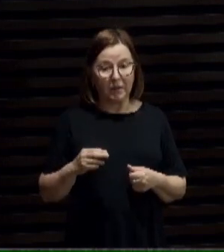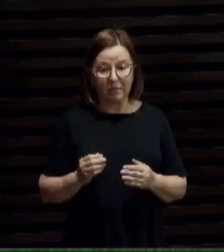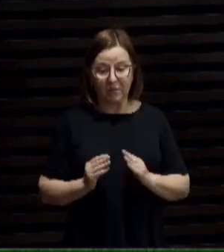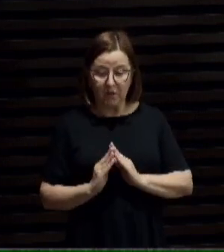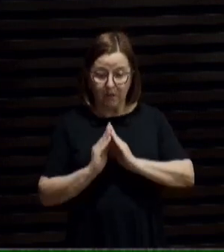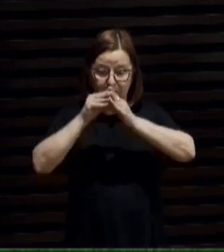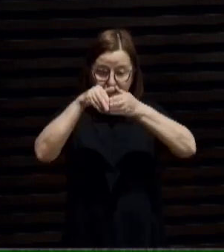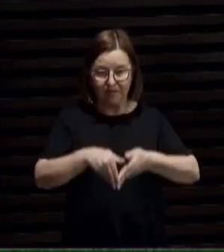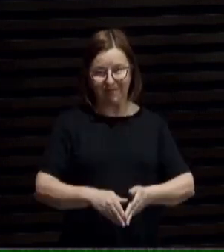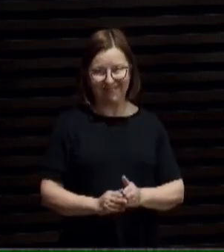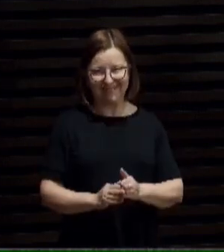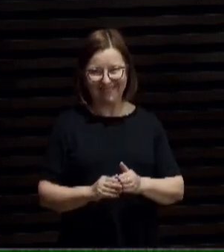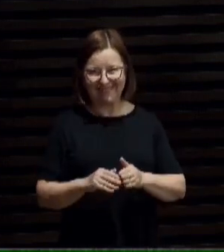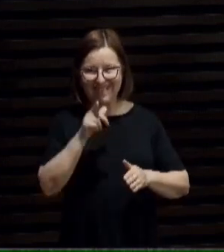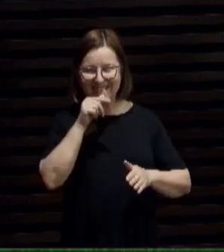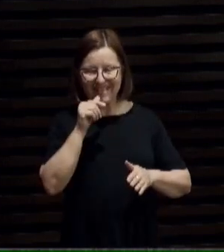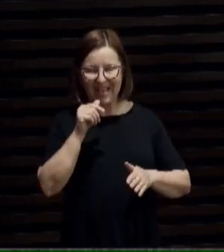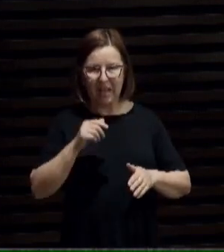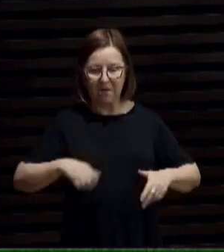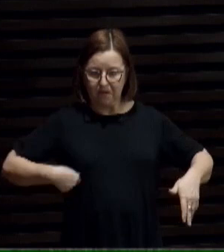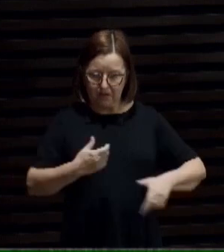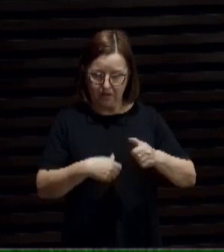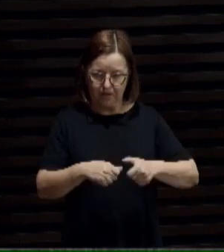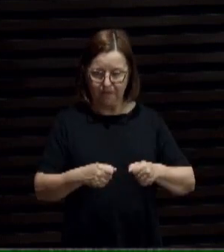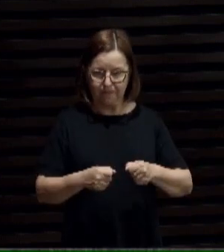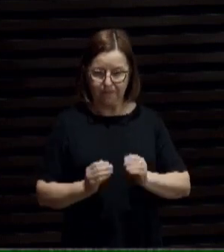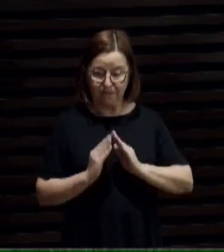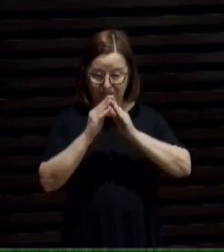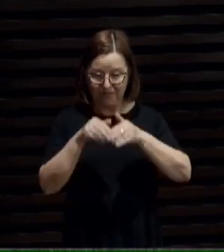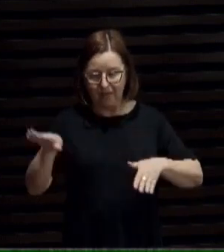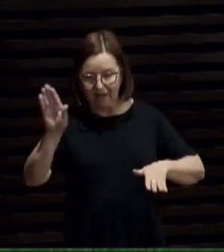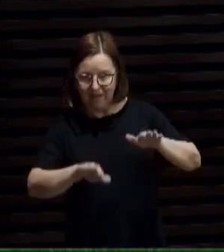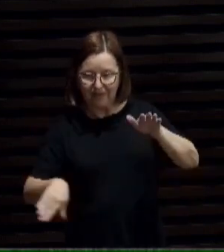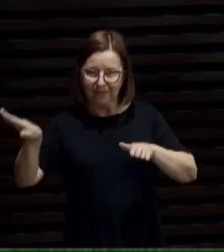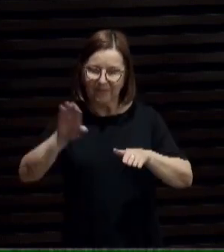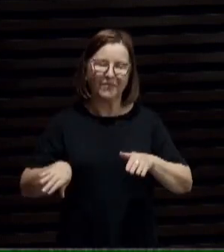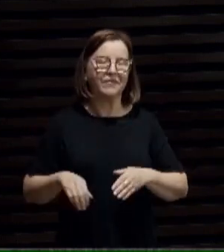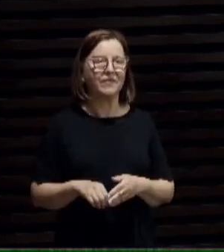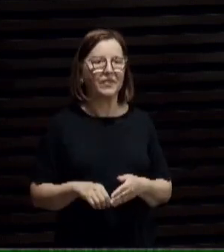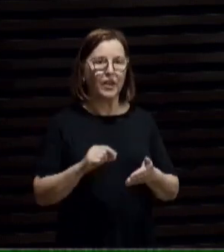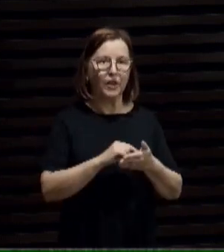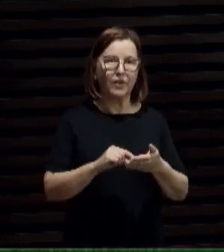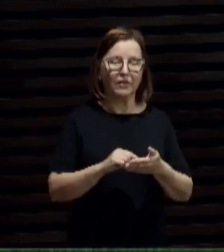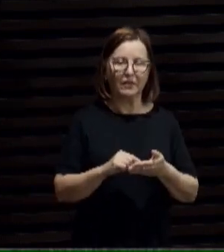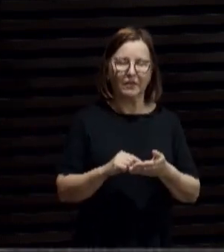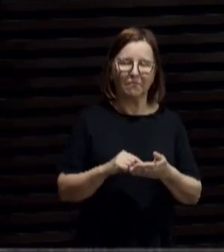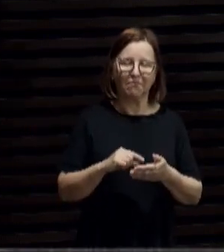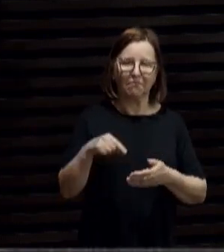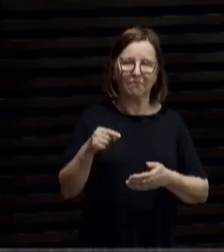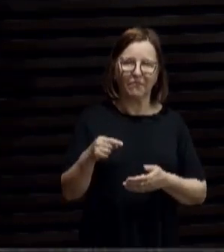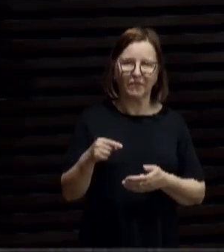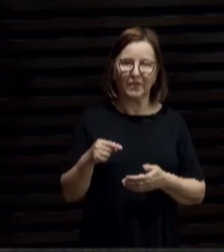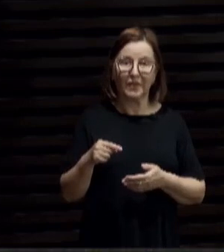água. E cingindo correu e lançou-se ao mar. Versículo seguinte diz assim, mas